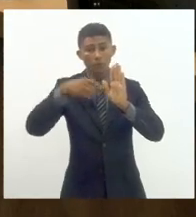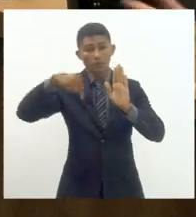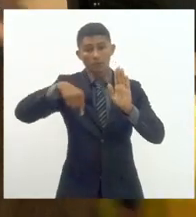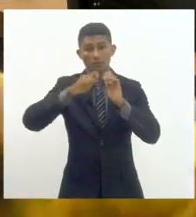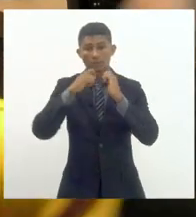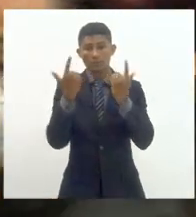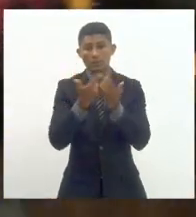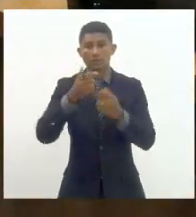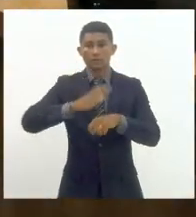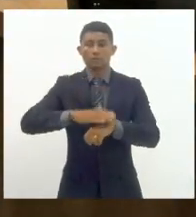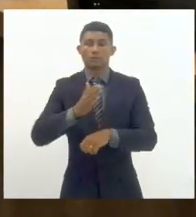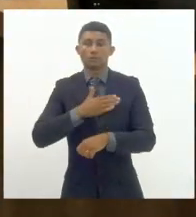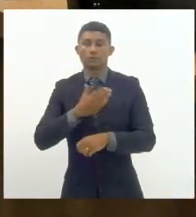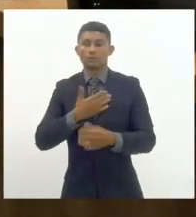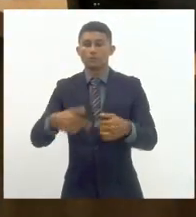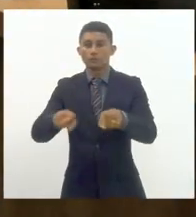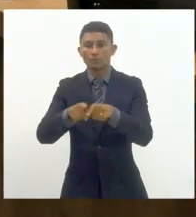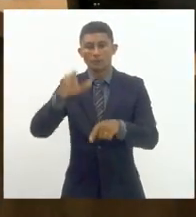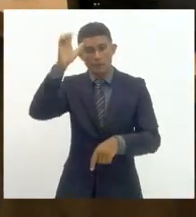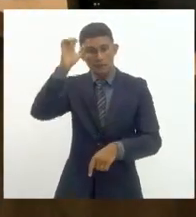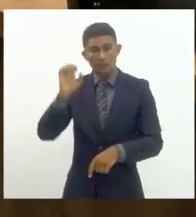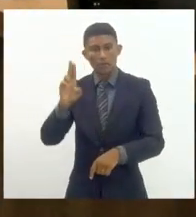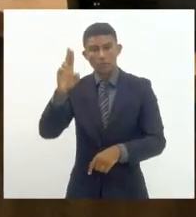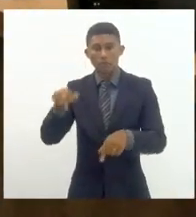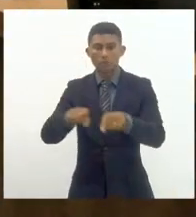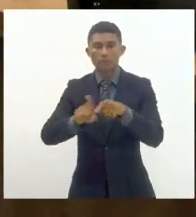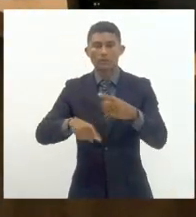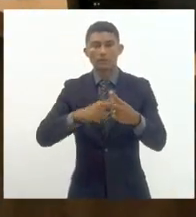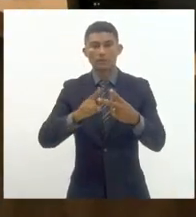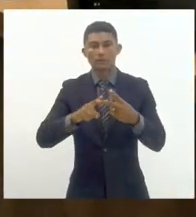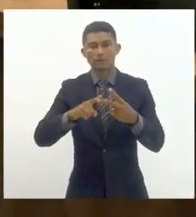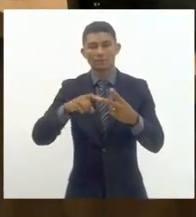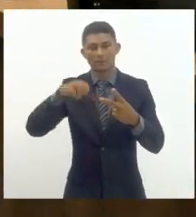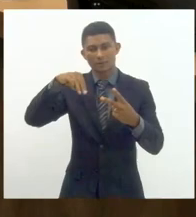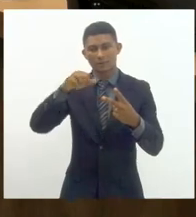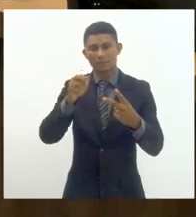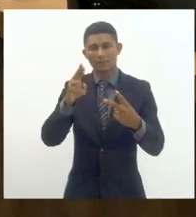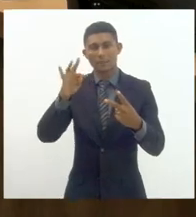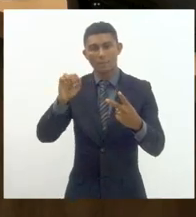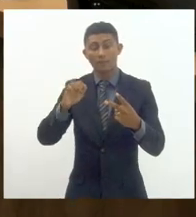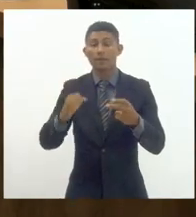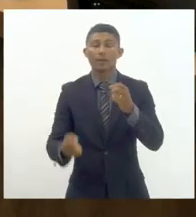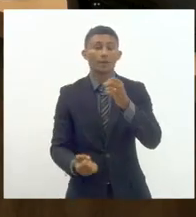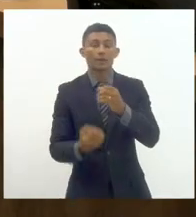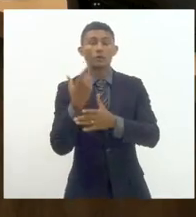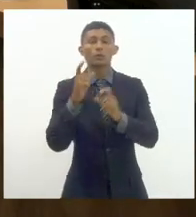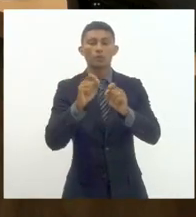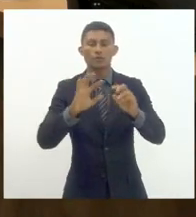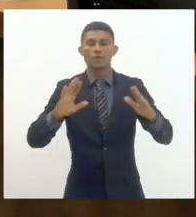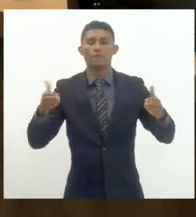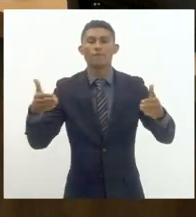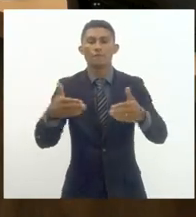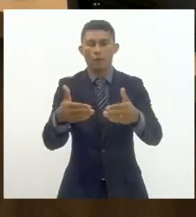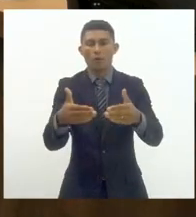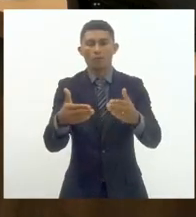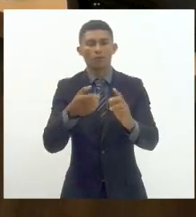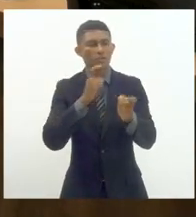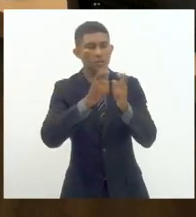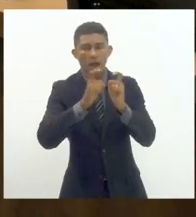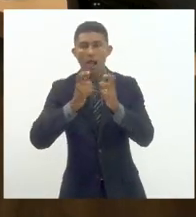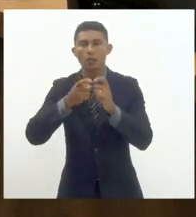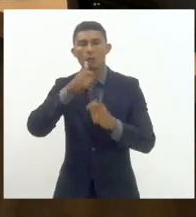minha autoria, com a deputada Tia Ju, com a deputada Marta Rocha, que criou o Fórum Permanente de Diálogo com as Mulheres Negras na LERJ.